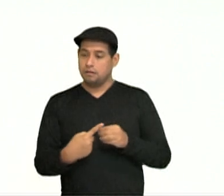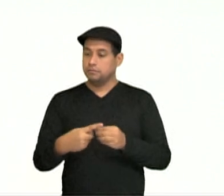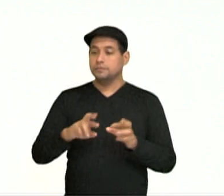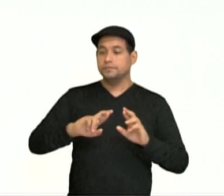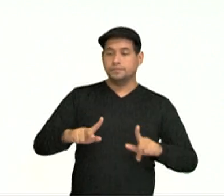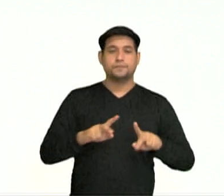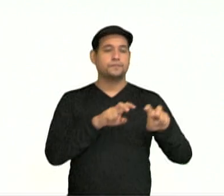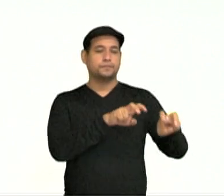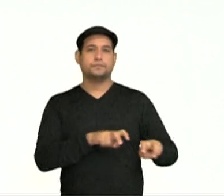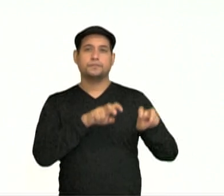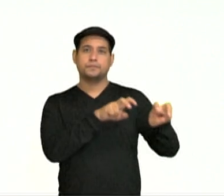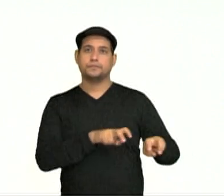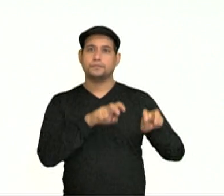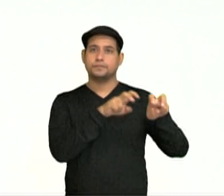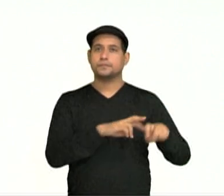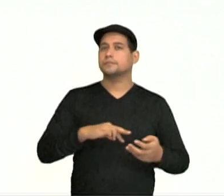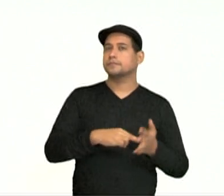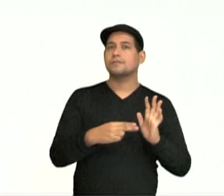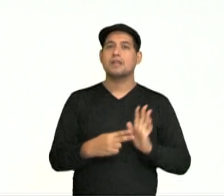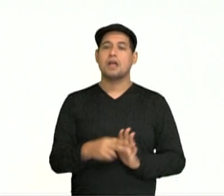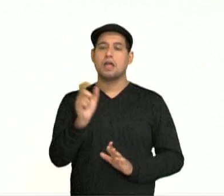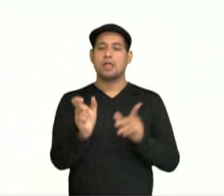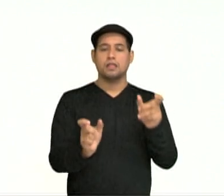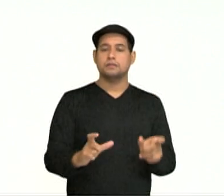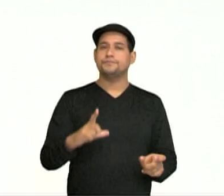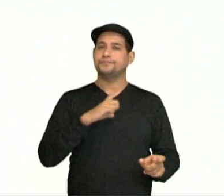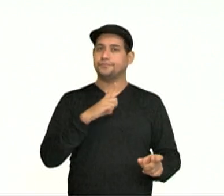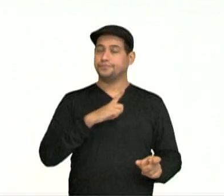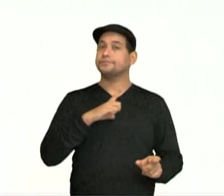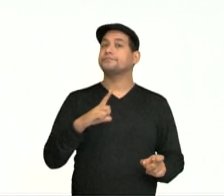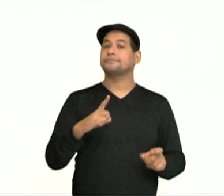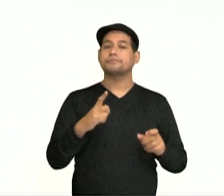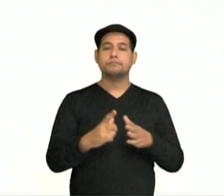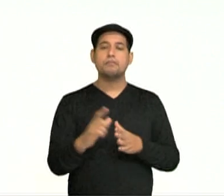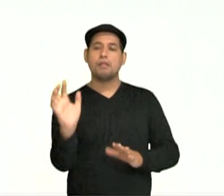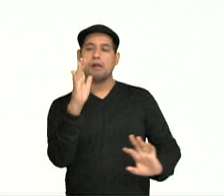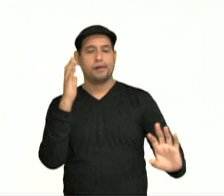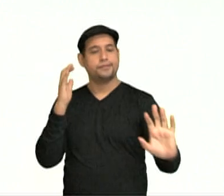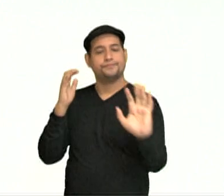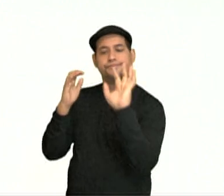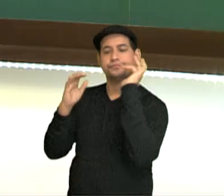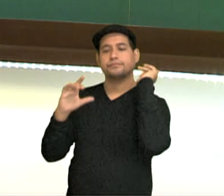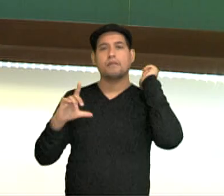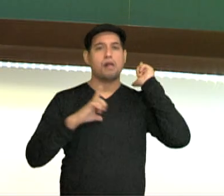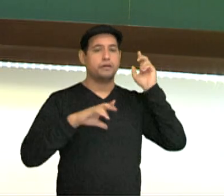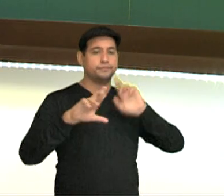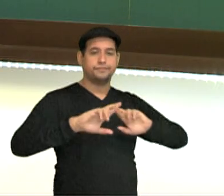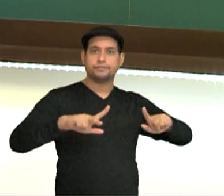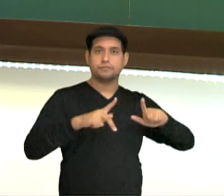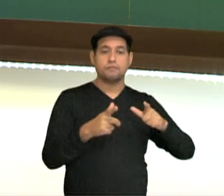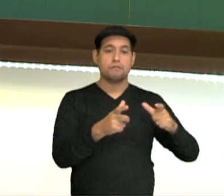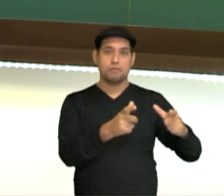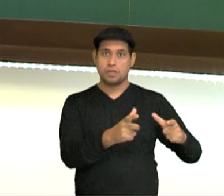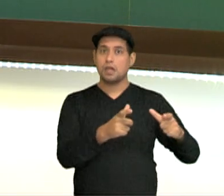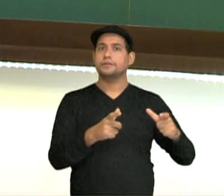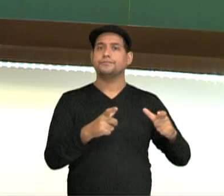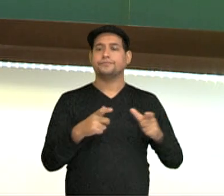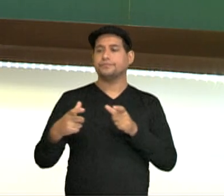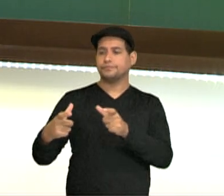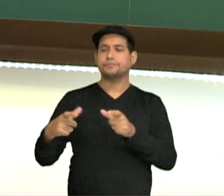Então, são características que envolvem a questão da urbanização. Quando há essa divisão do espaço urbano e espaço